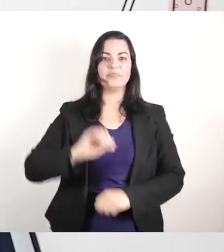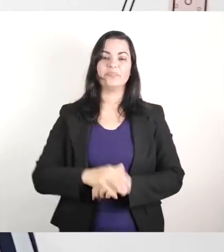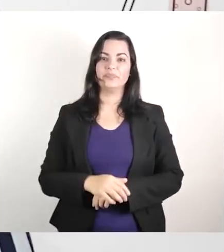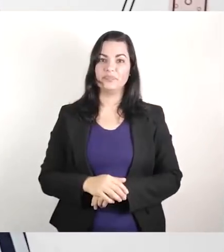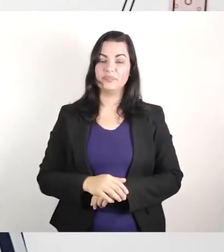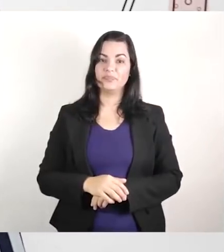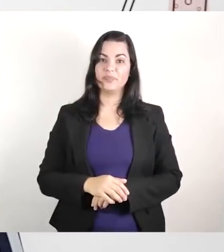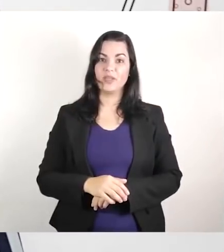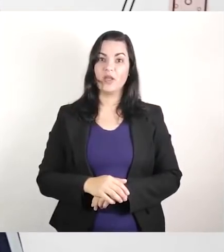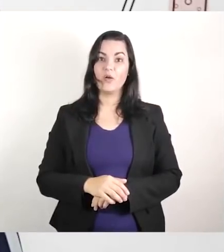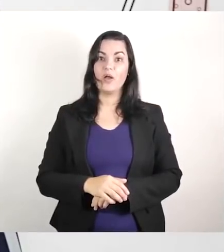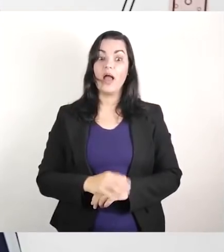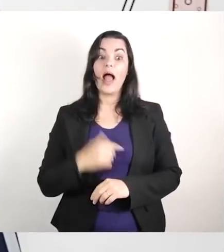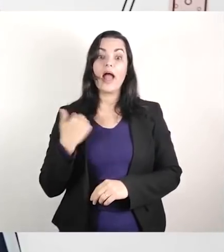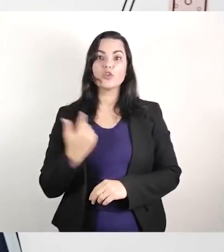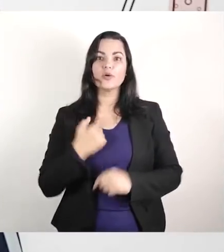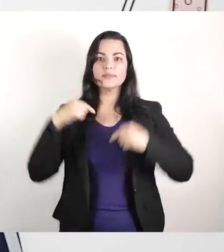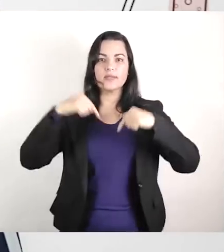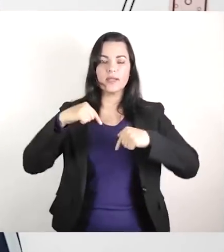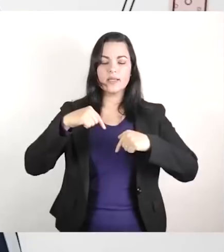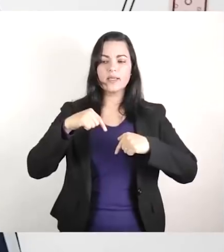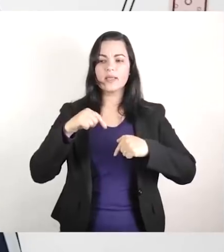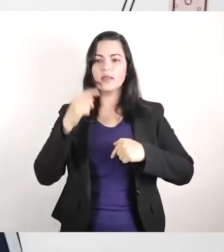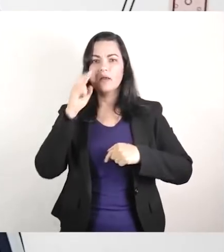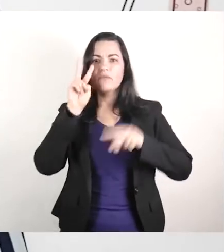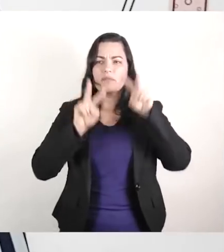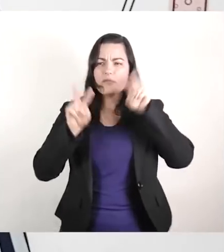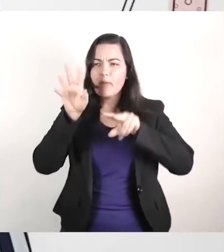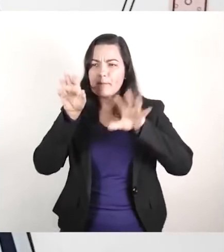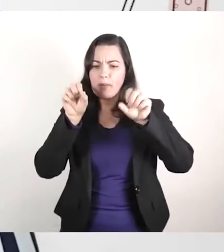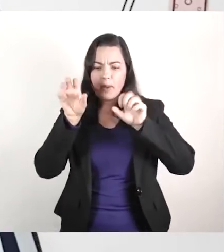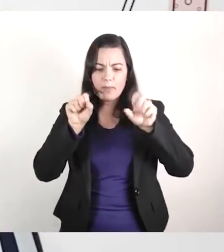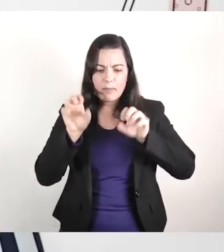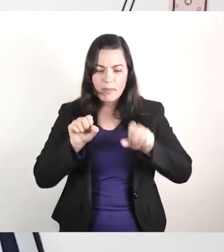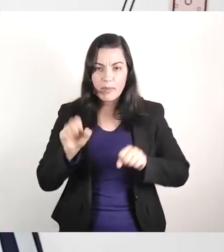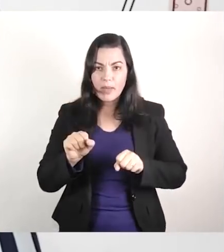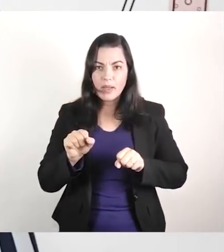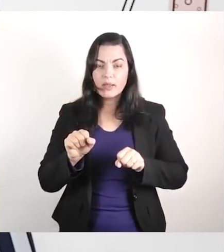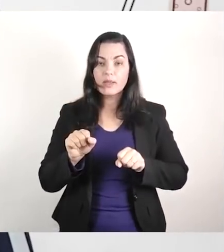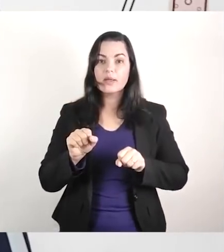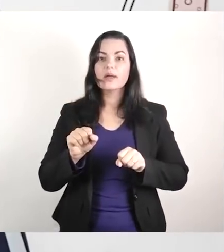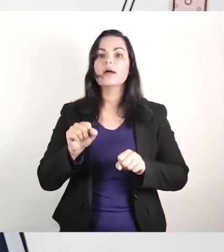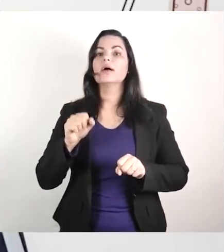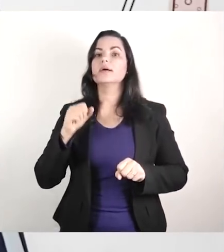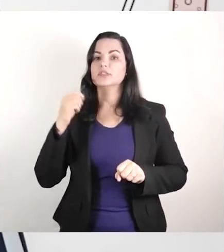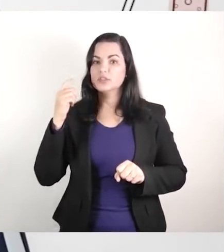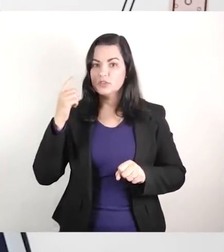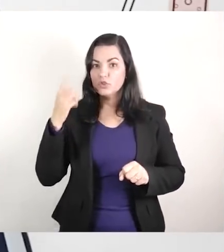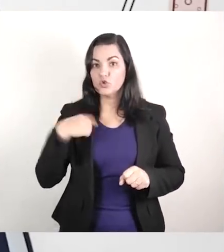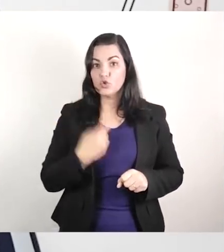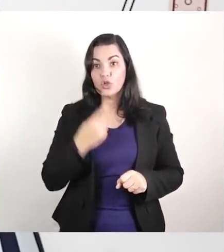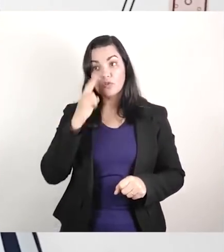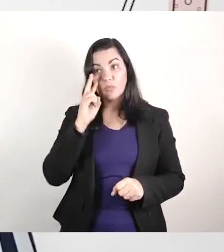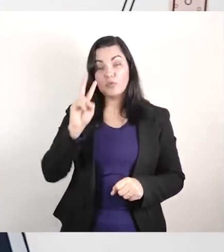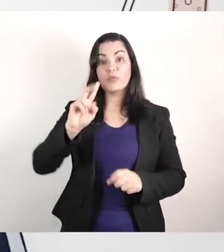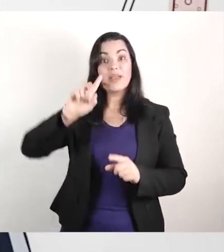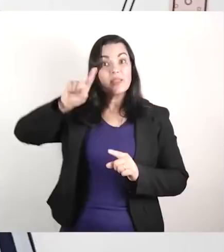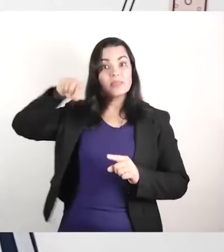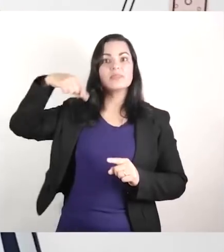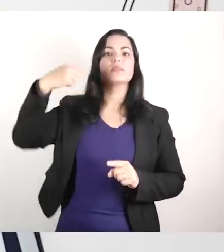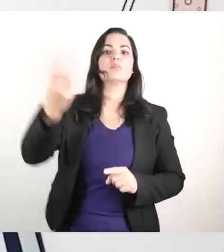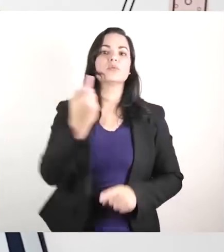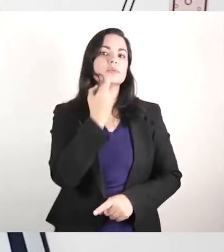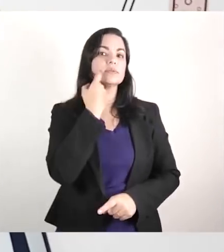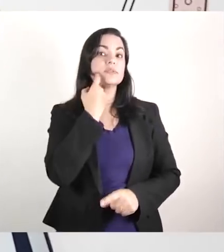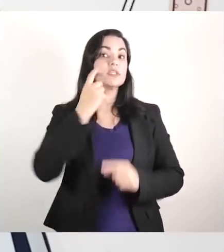aí as hipóteses que nós vamos coletar por aqui vão fazer parte do encontro da outra semana. Então, é sempre